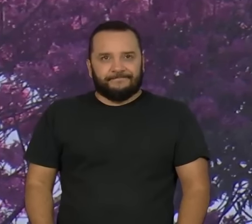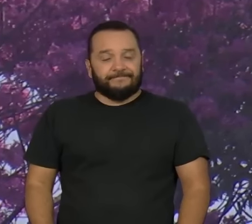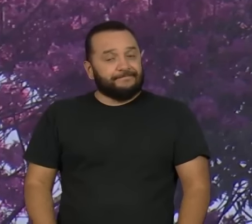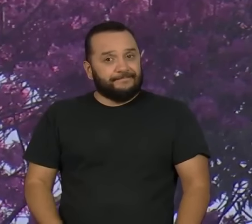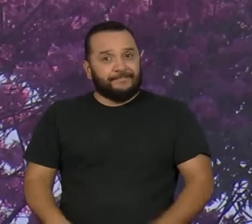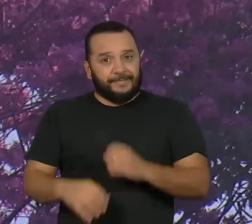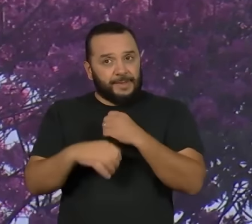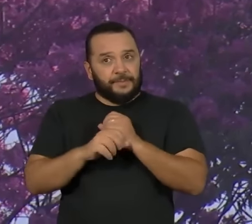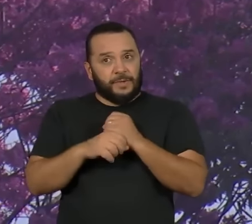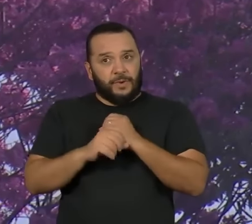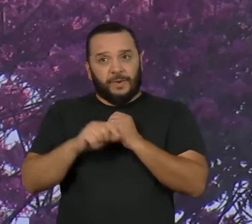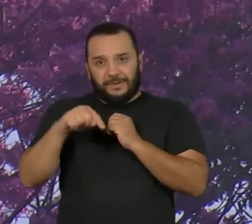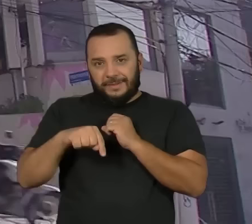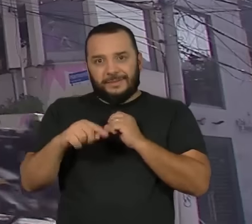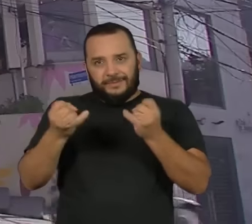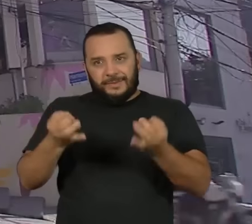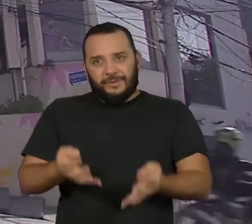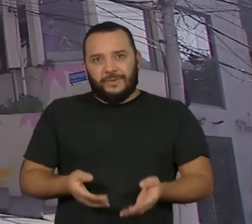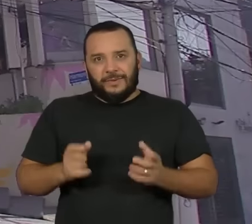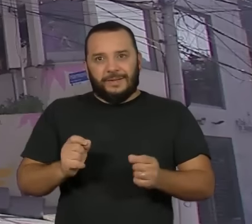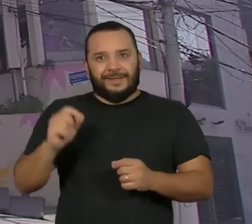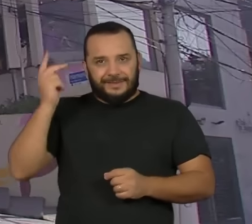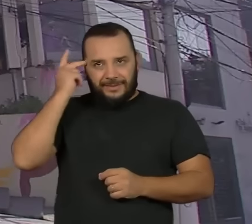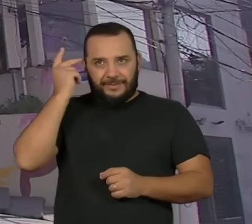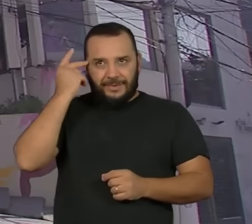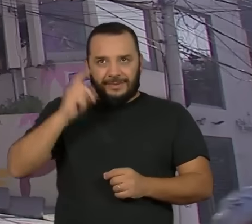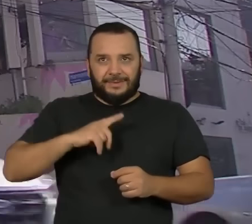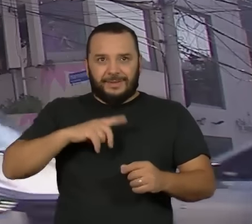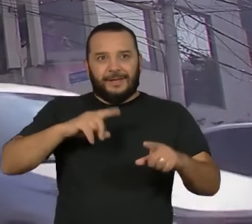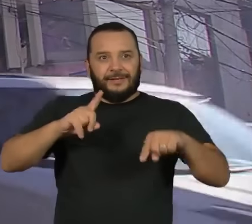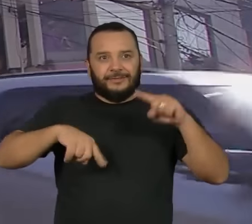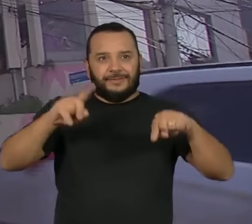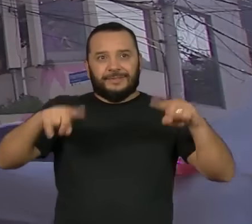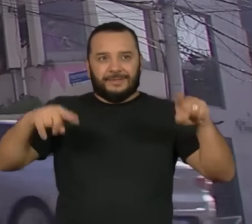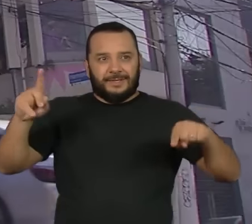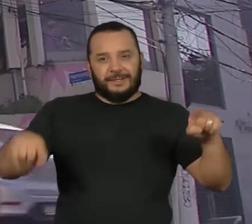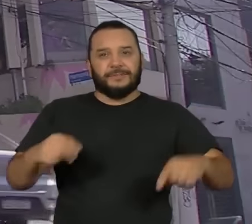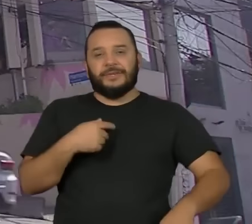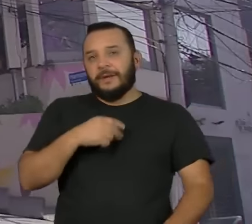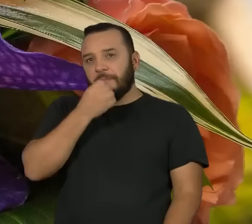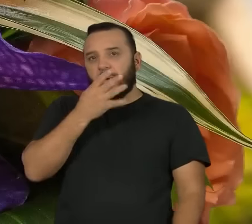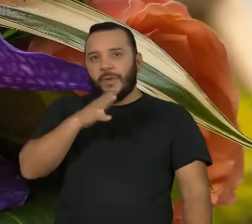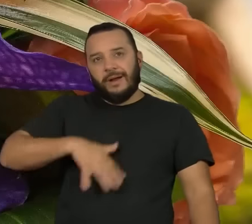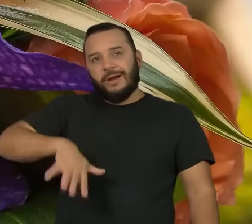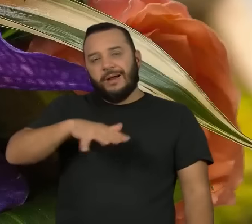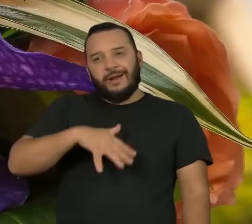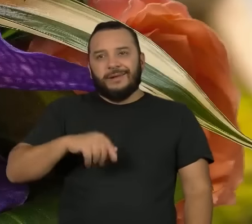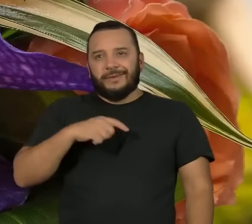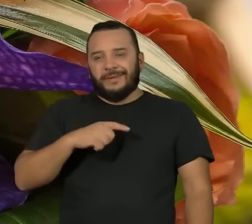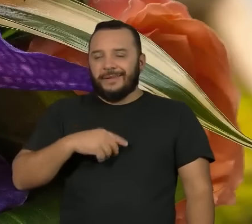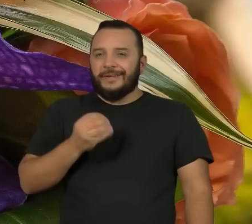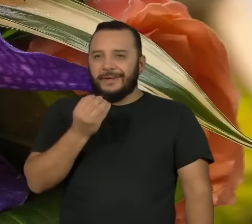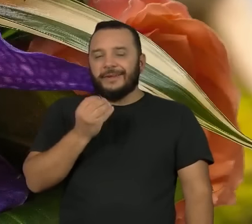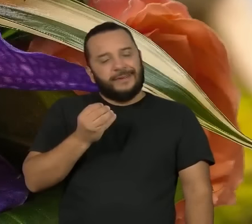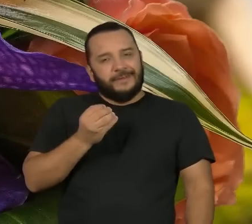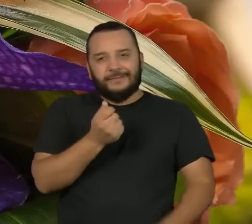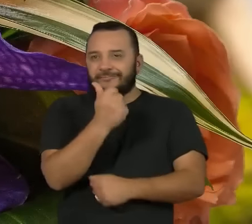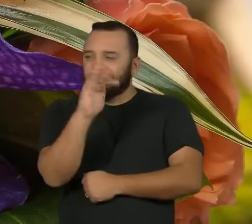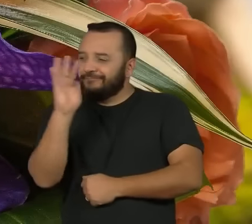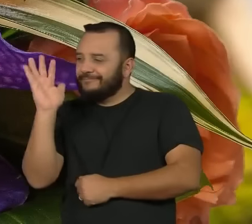bióloga, numa cidade tão diversa como São Paulo, pode ser mais vantajoso ter áreas verdes, mesmo compostas por